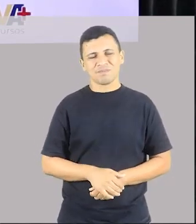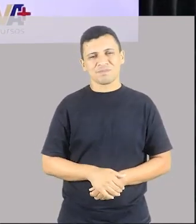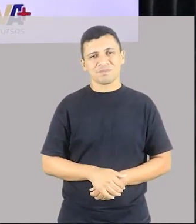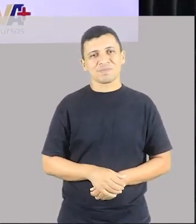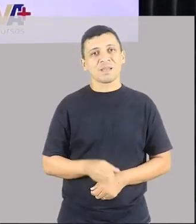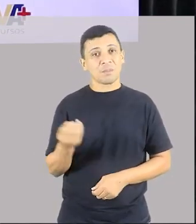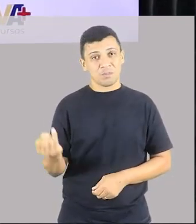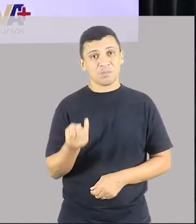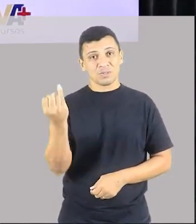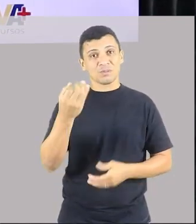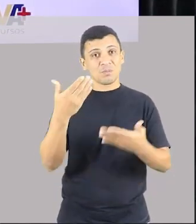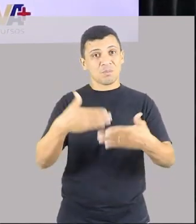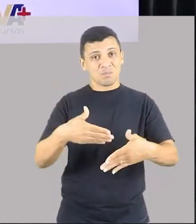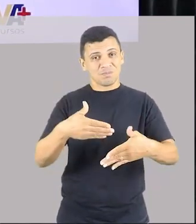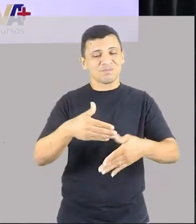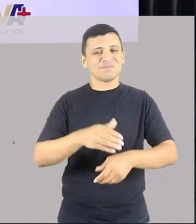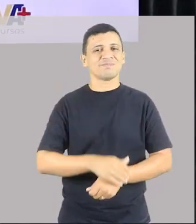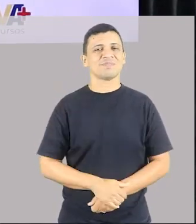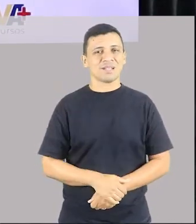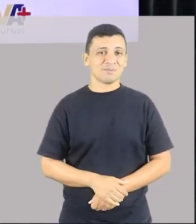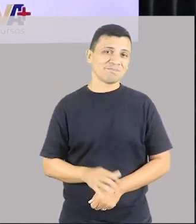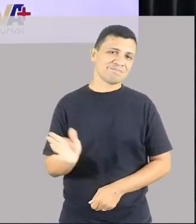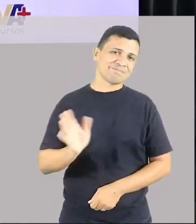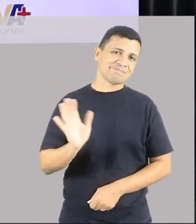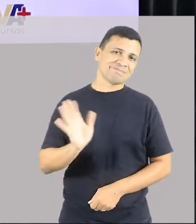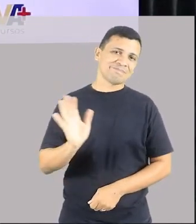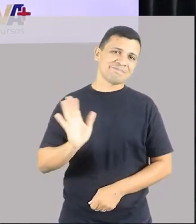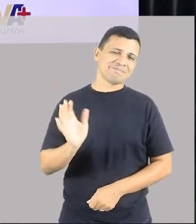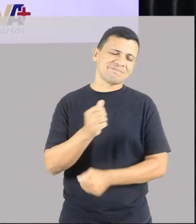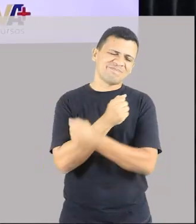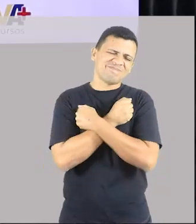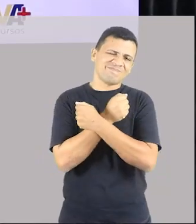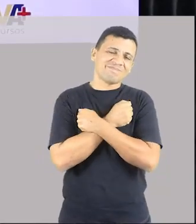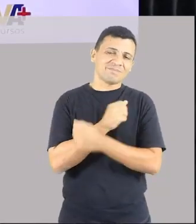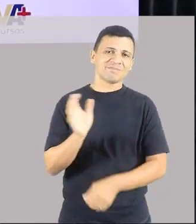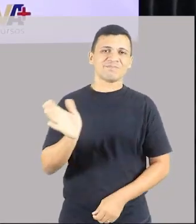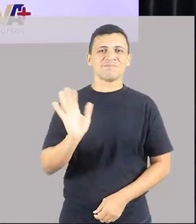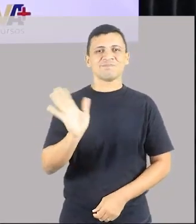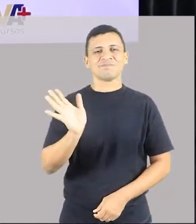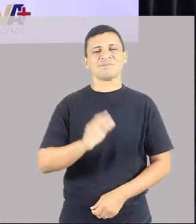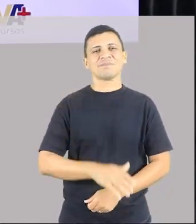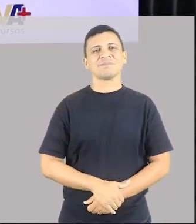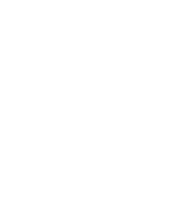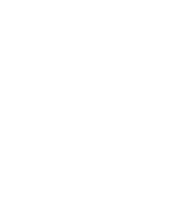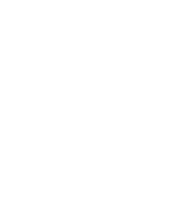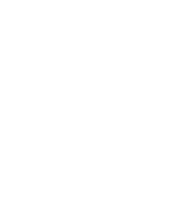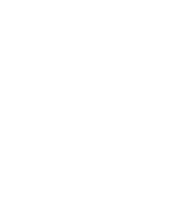prova. A gente se encontra na próxima aula. Um abraço e bons estudos.